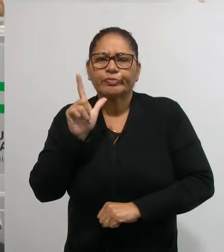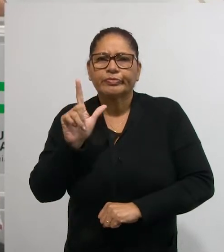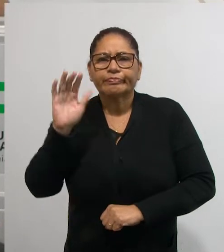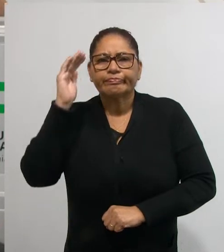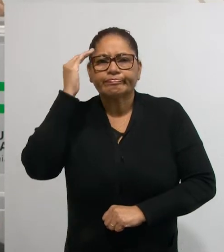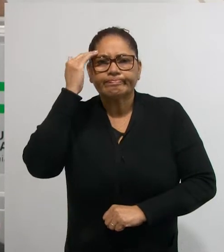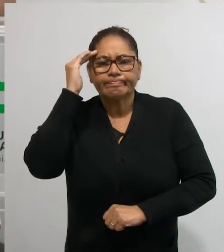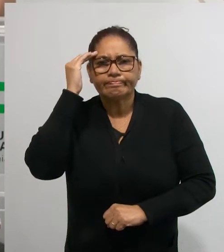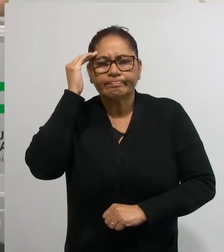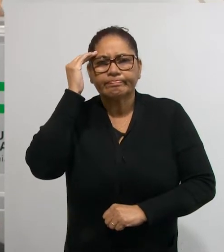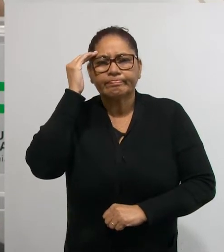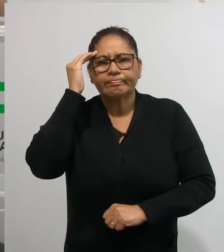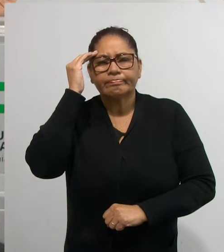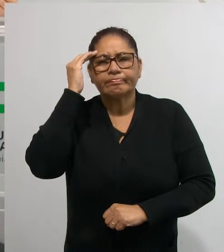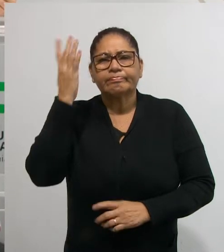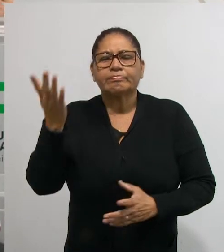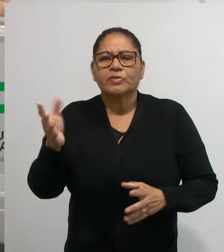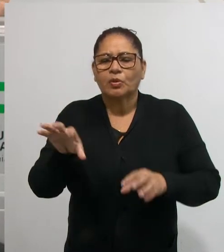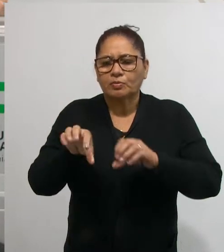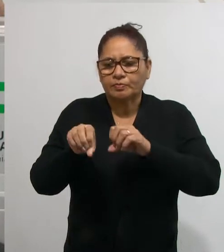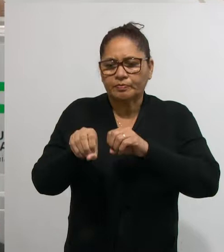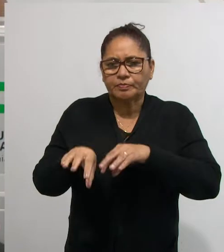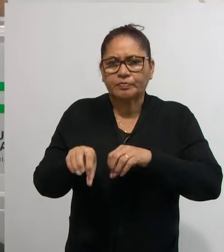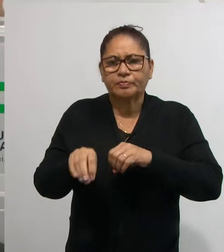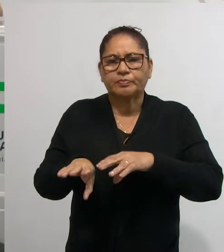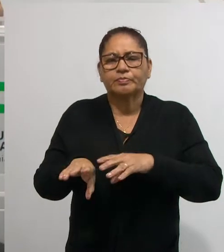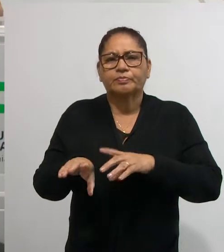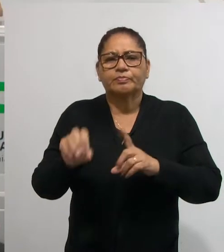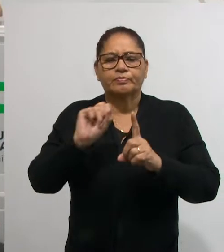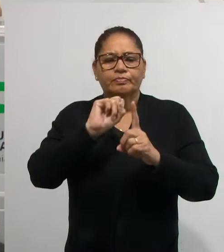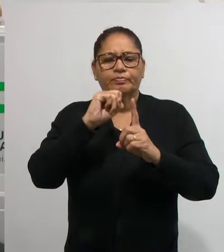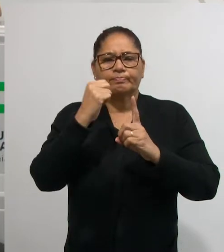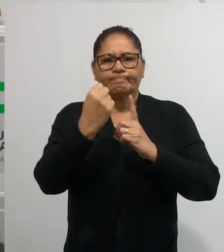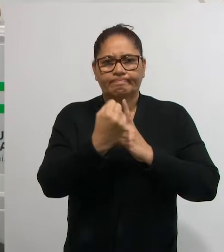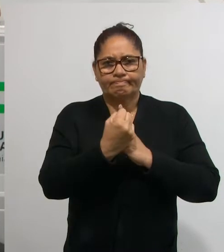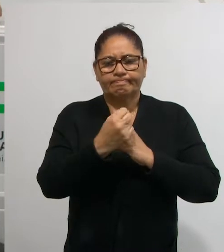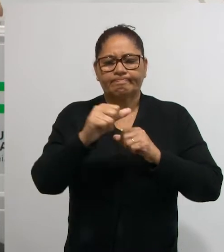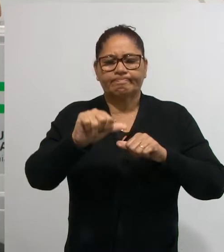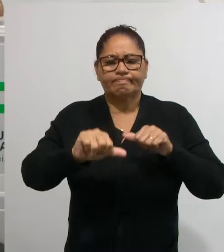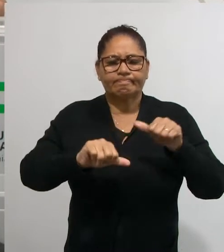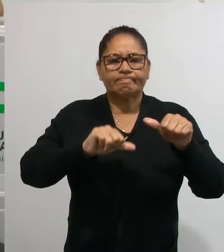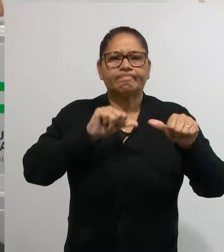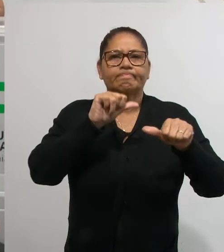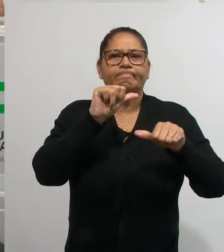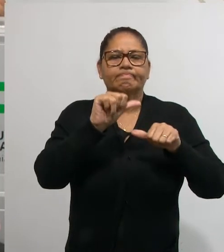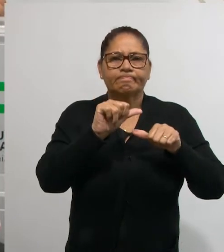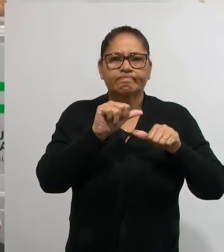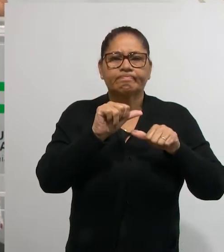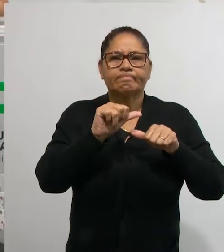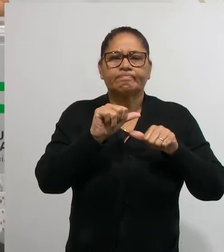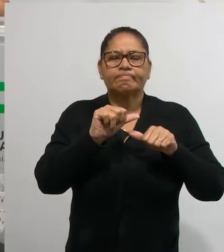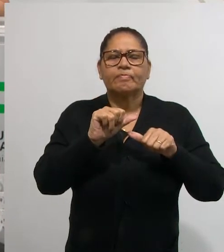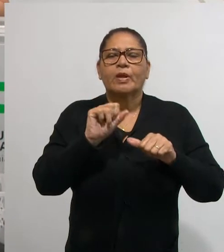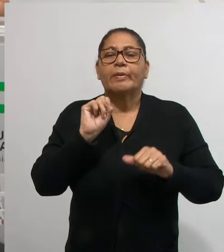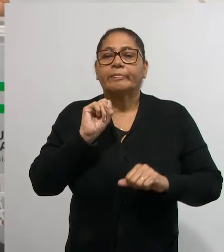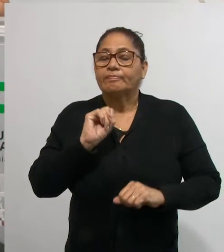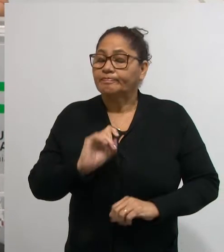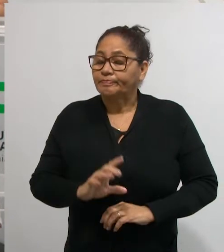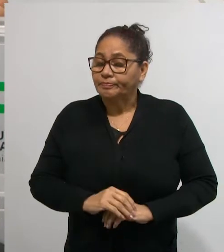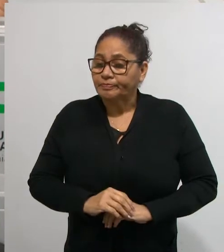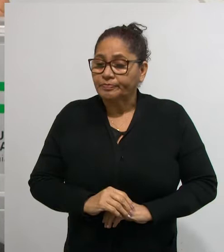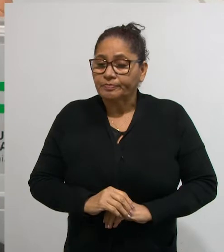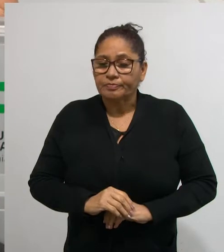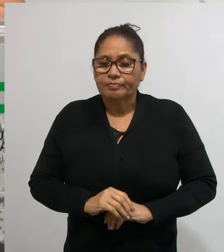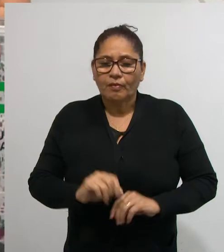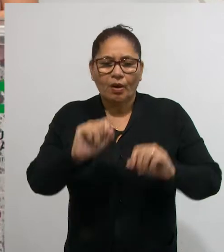compreender que é por meio da educação que a sociedade se transforma, né? E aí, para isso, a gente traz essa